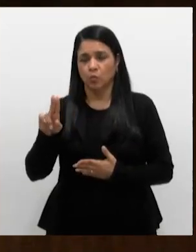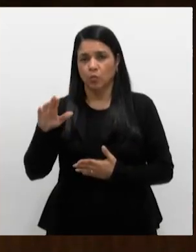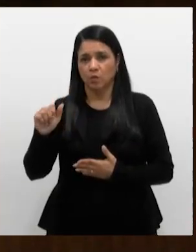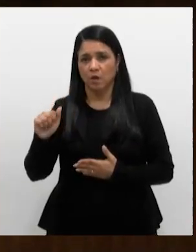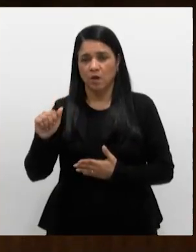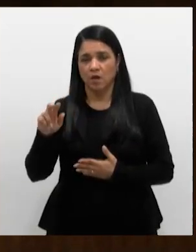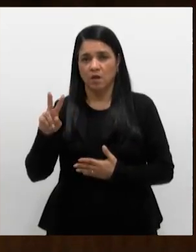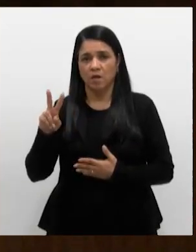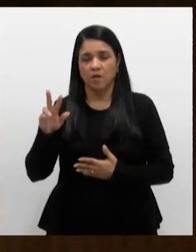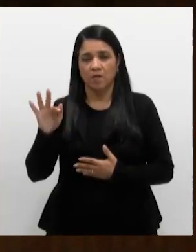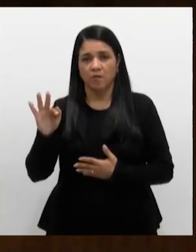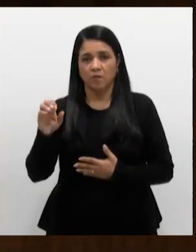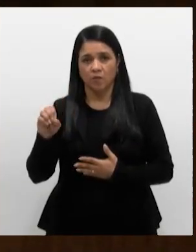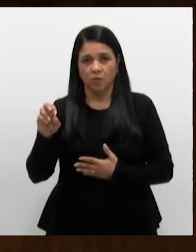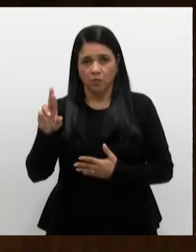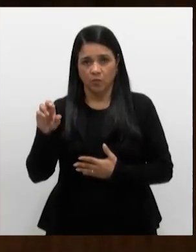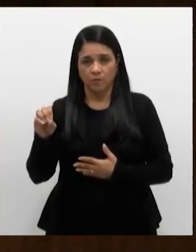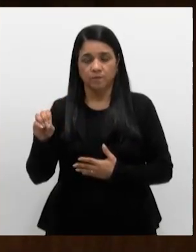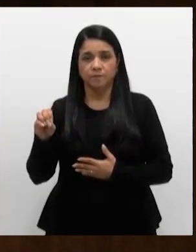professor Josemar,